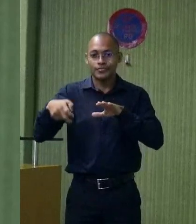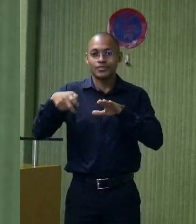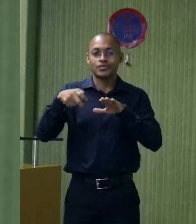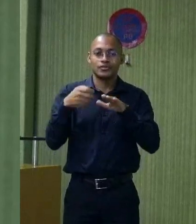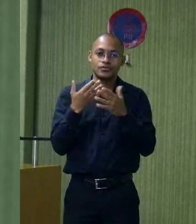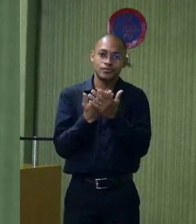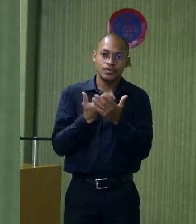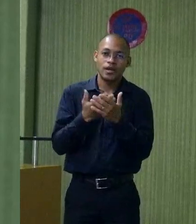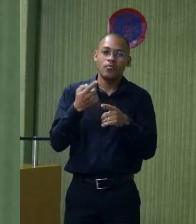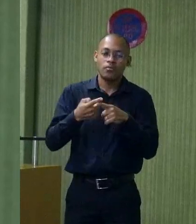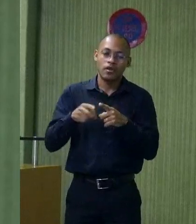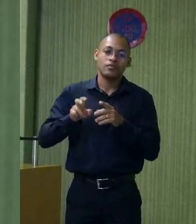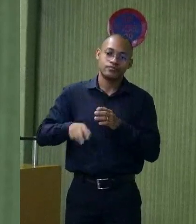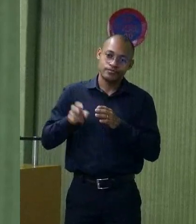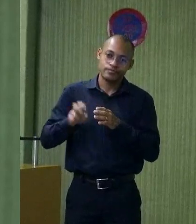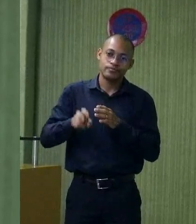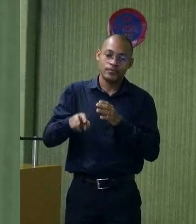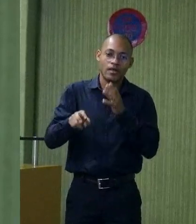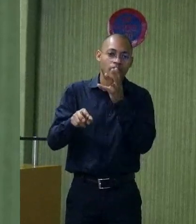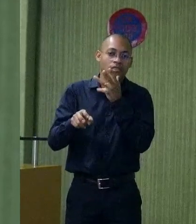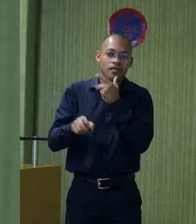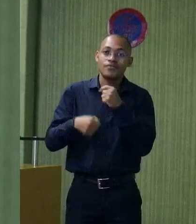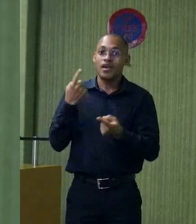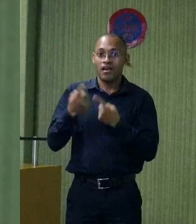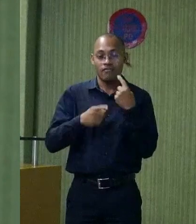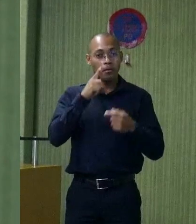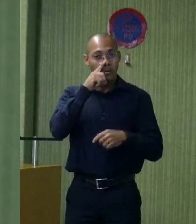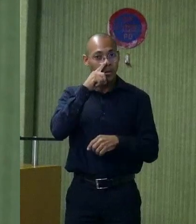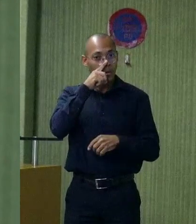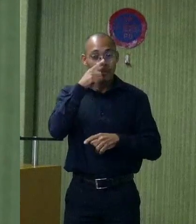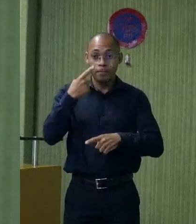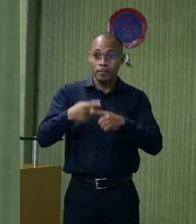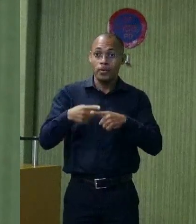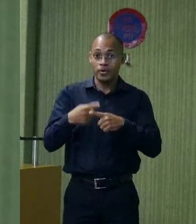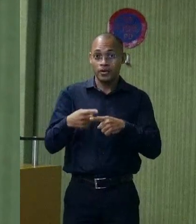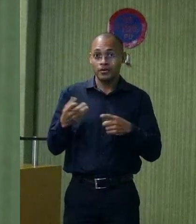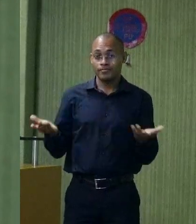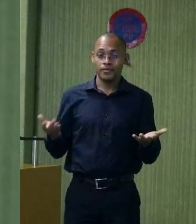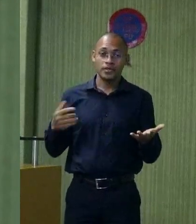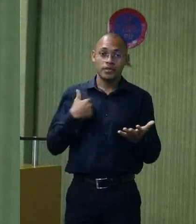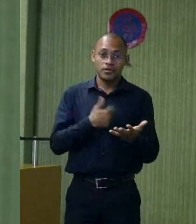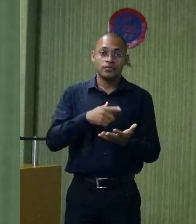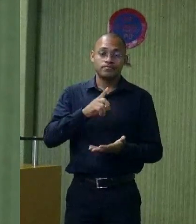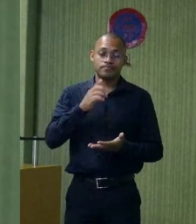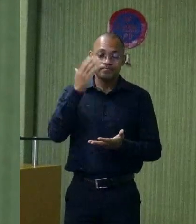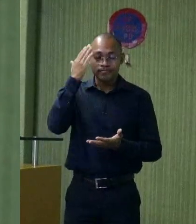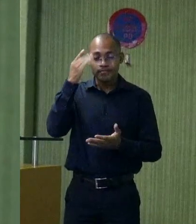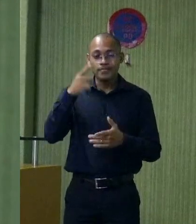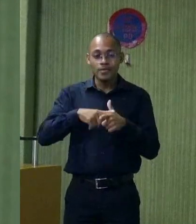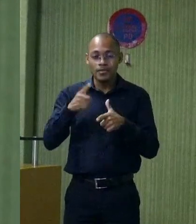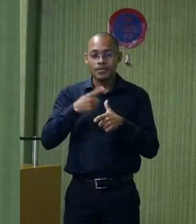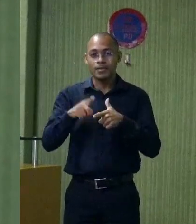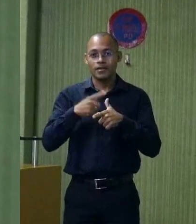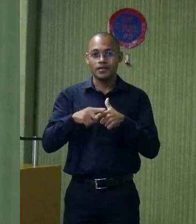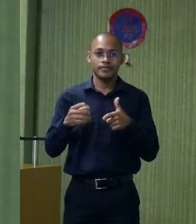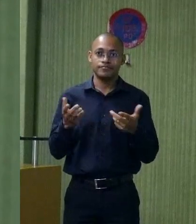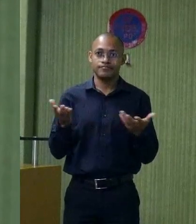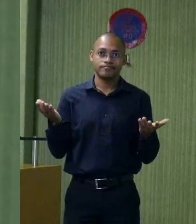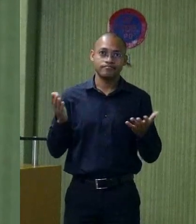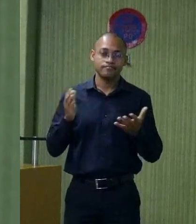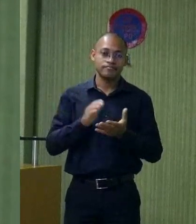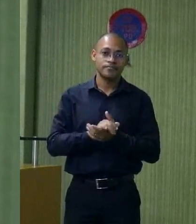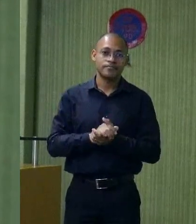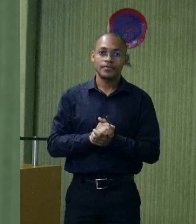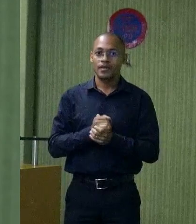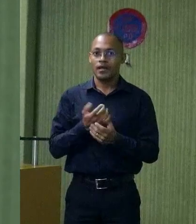porque é uma longa caminhada e às vezes tem até perigo também né que é querendo ou não querendo a gente tem problemas lá com com a questão de